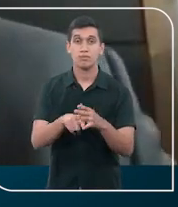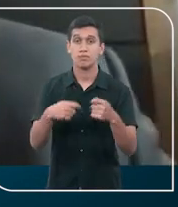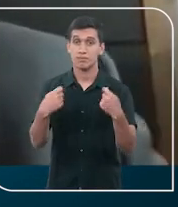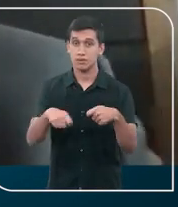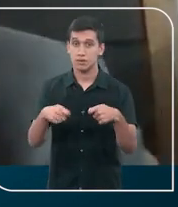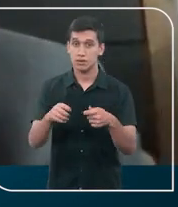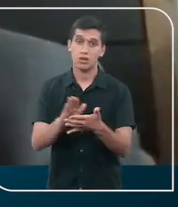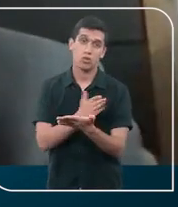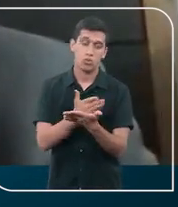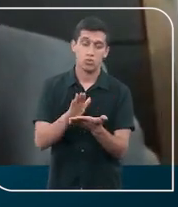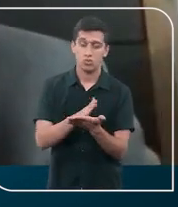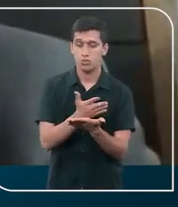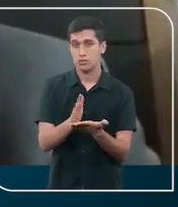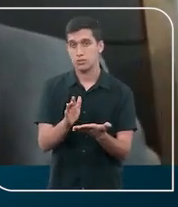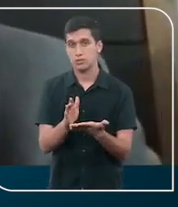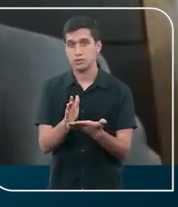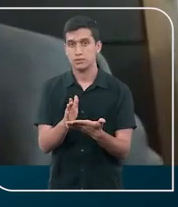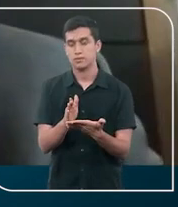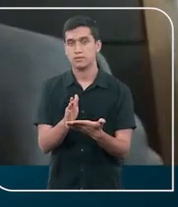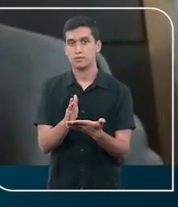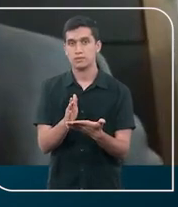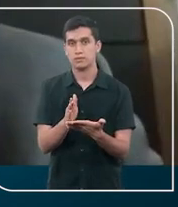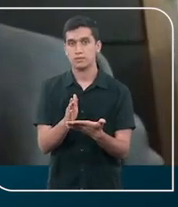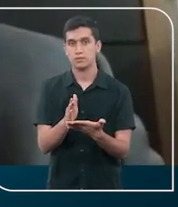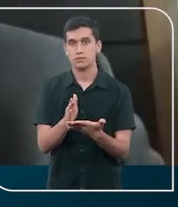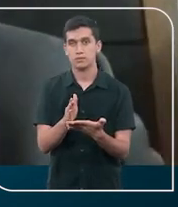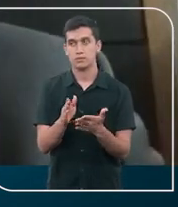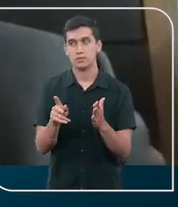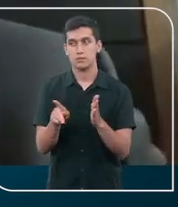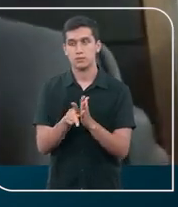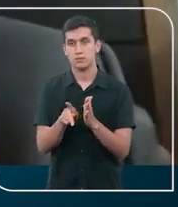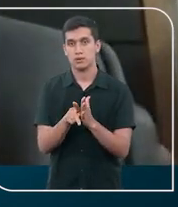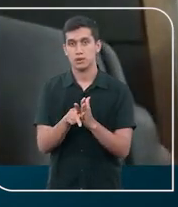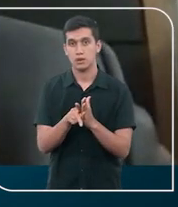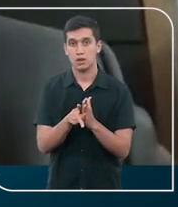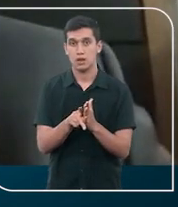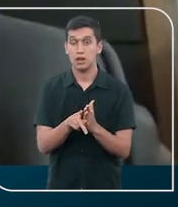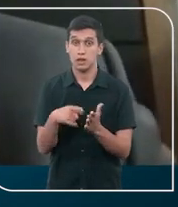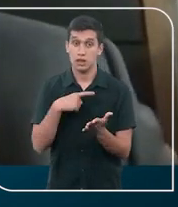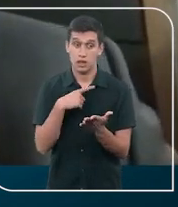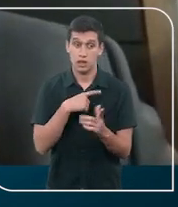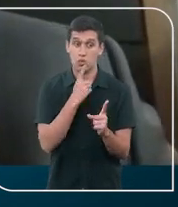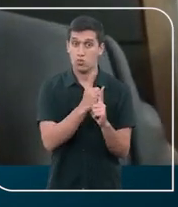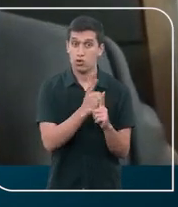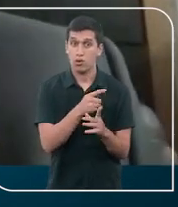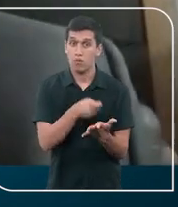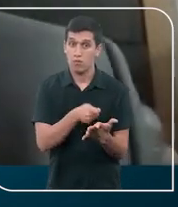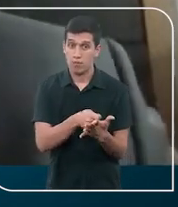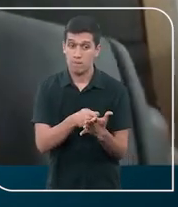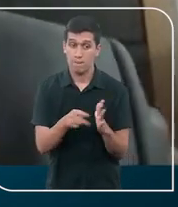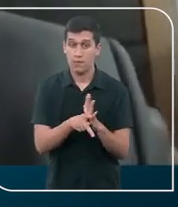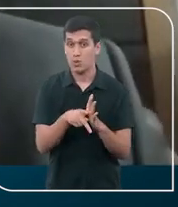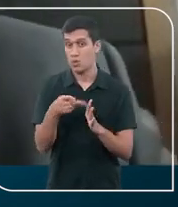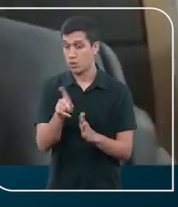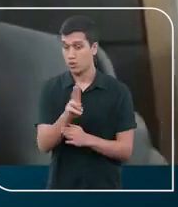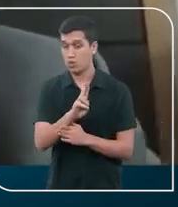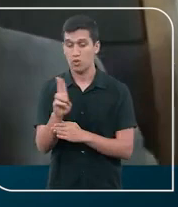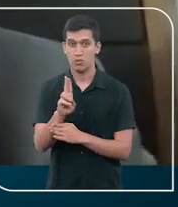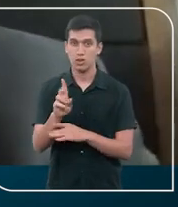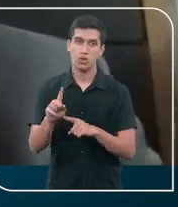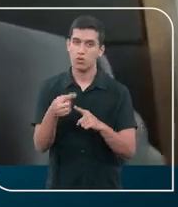alguns casos, de contrair obrigações em nome próprio e não em nome dos seus